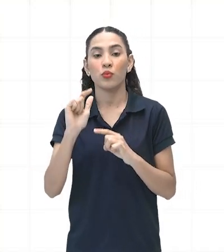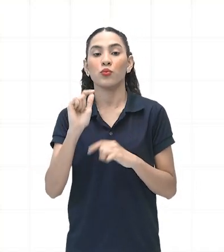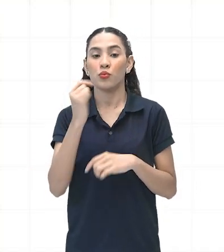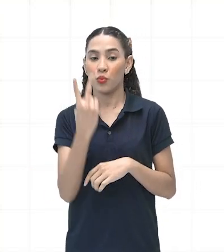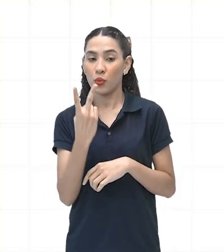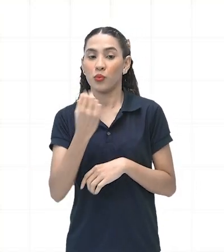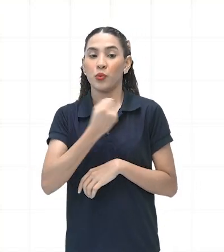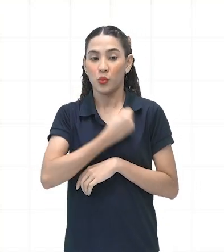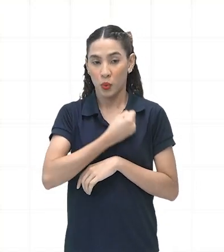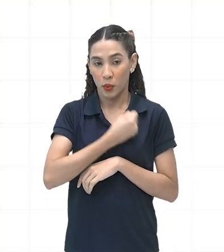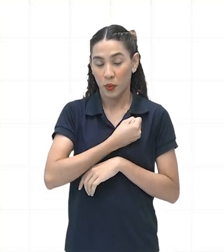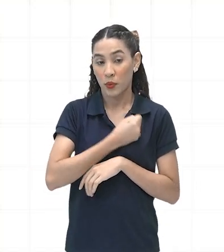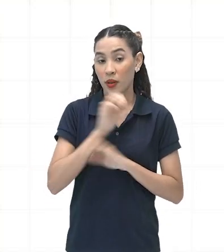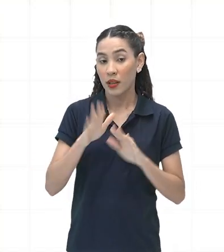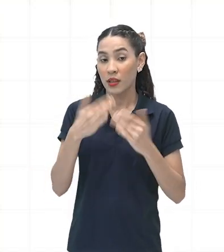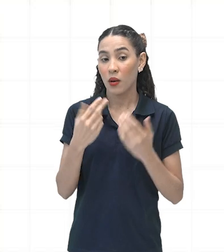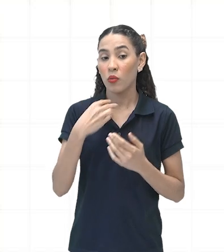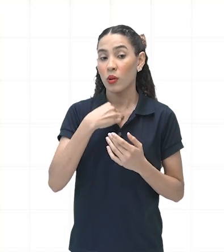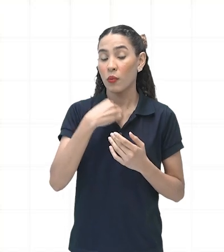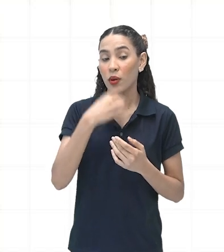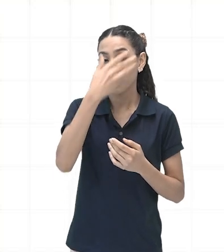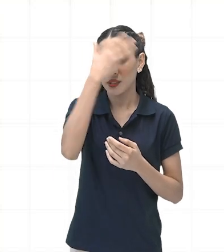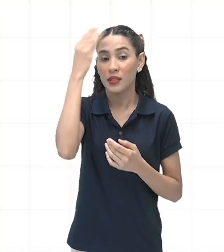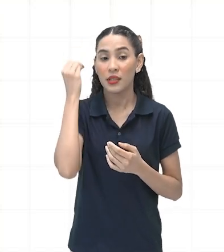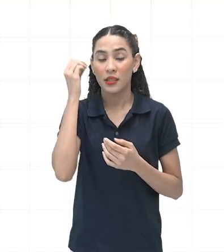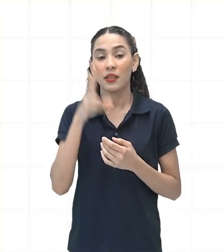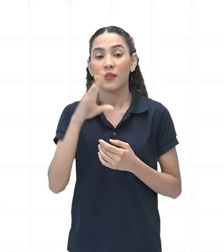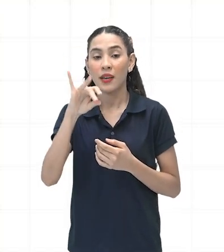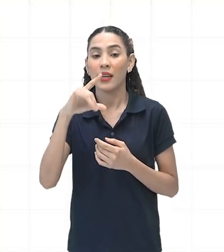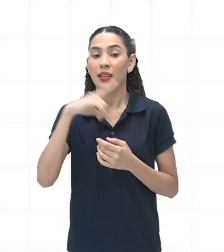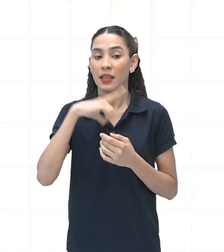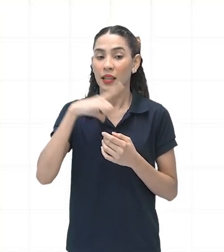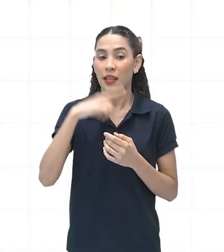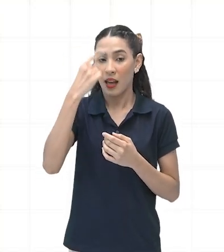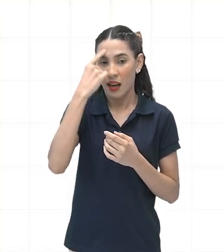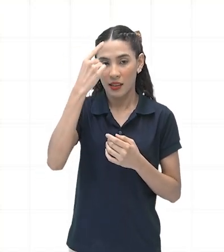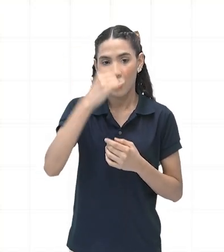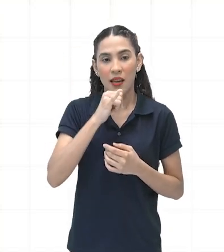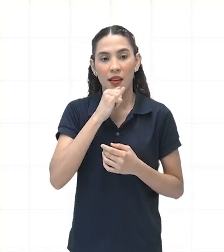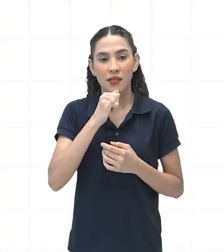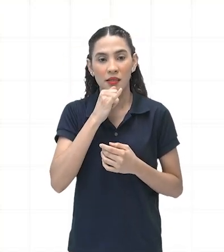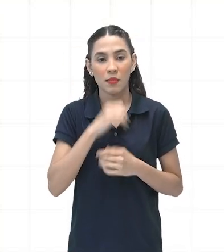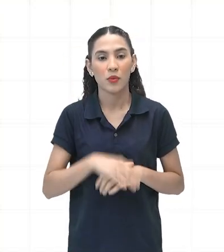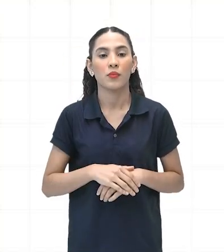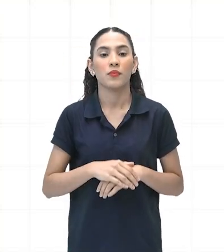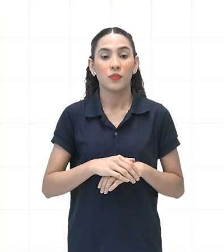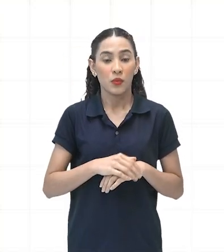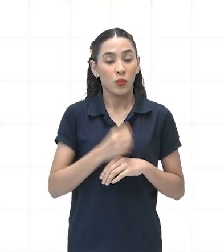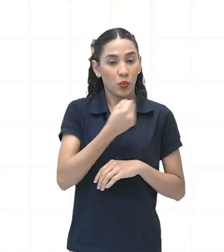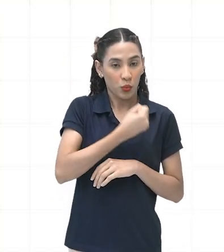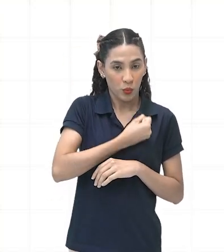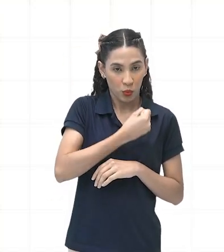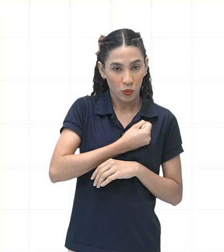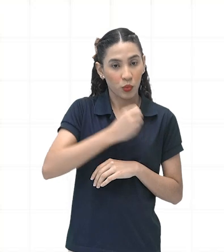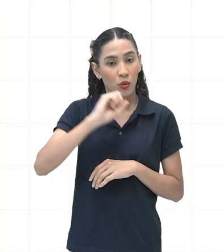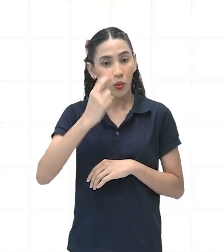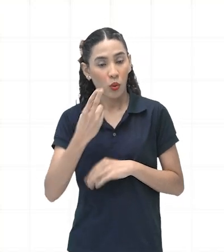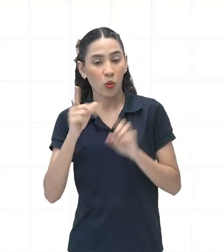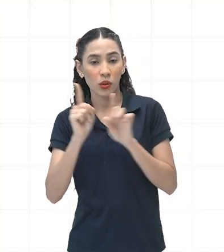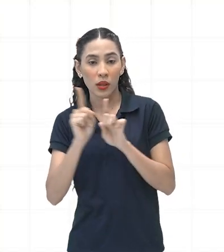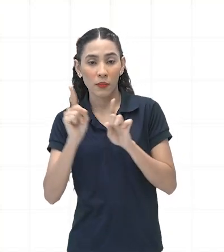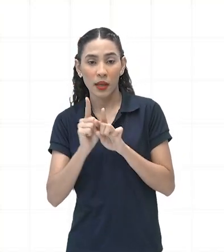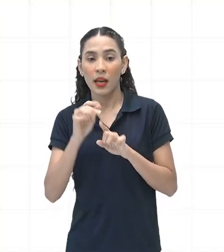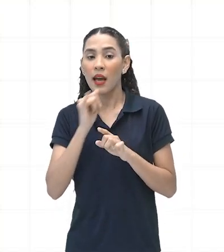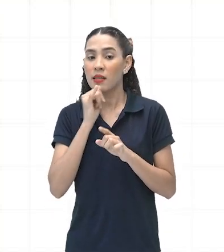números. Então, não esquece que a gente sempre vai ter a ideia de escrever um determinado número ou uma